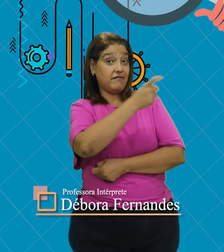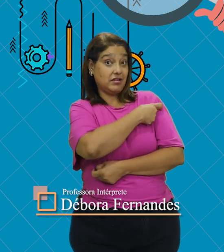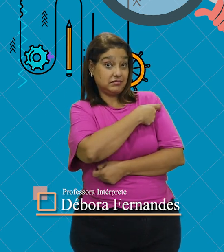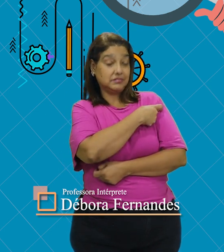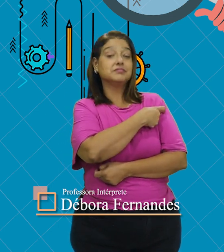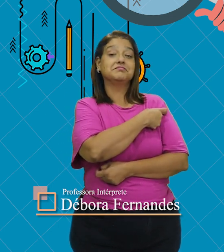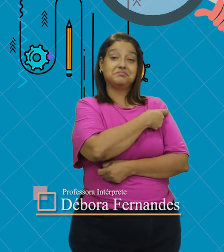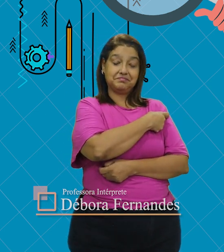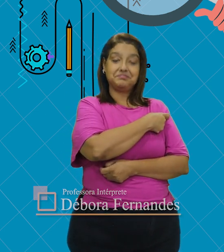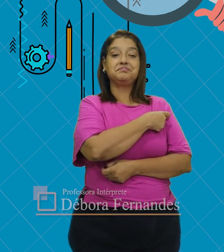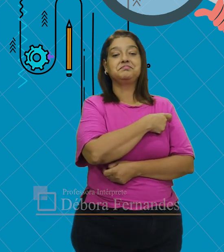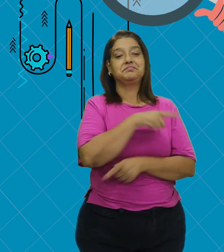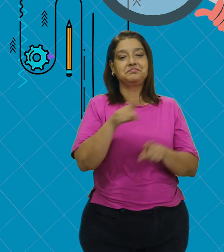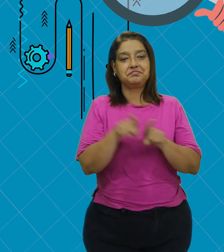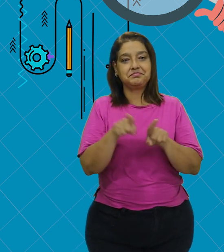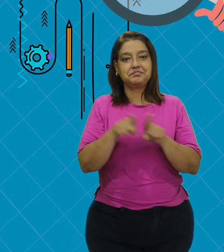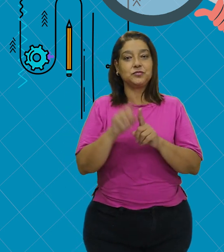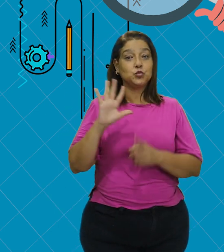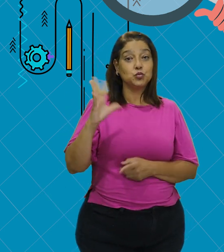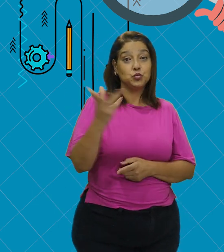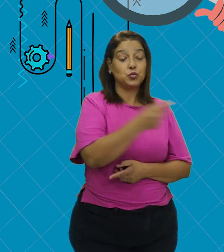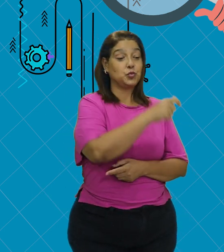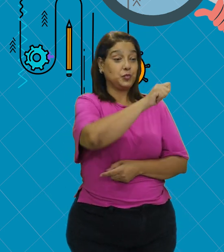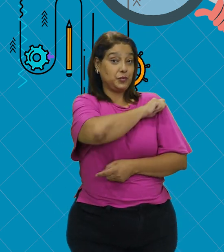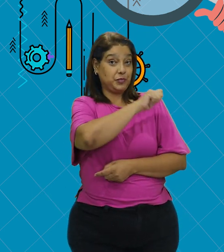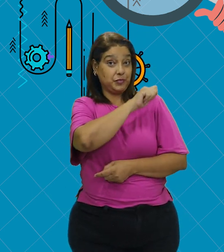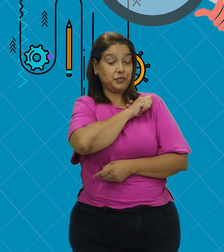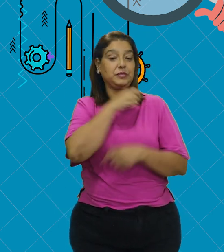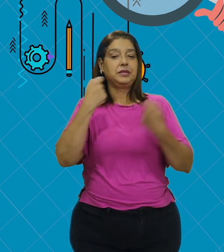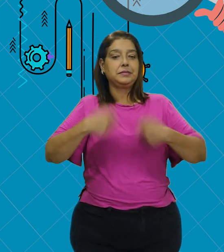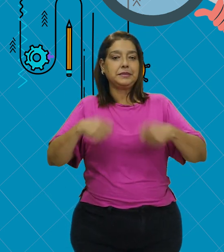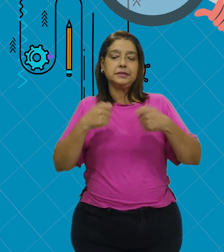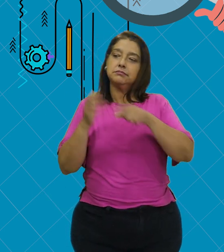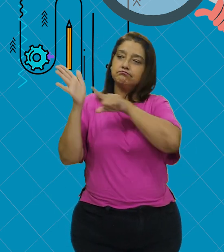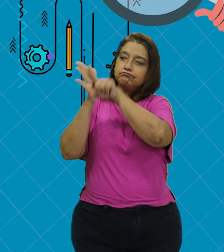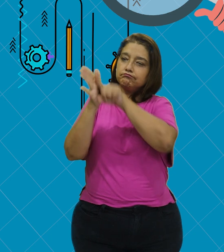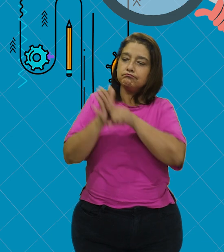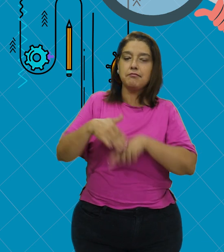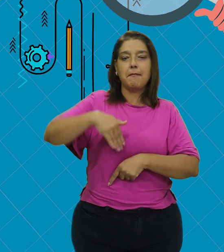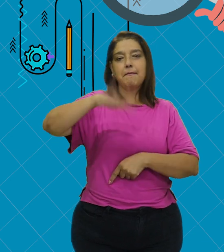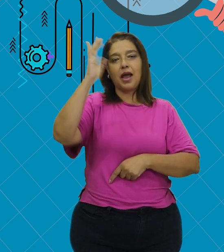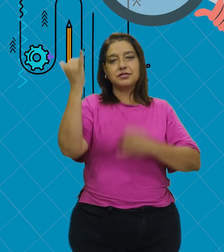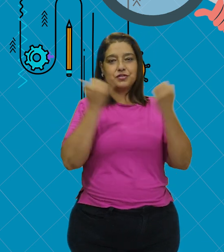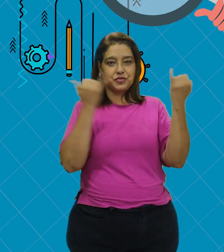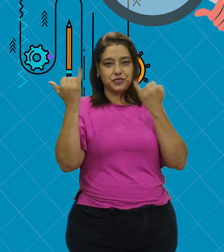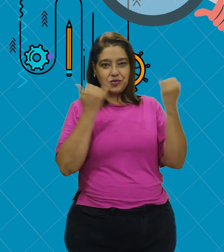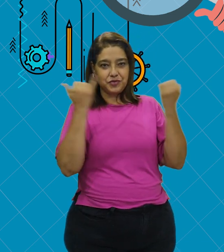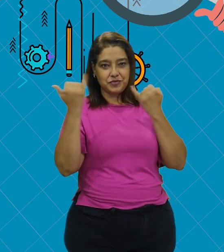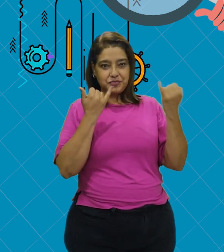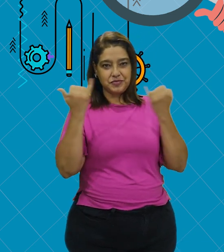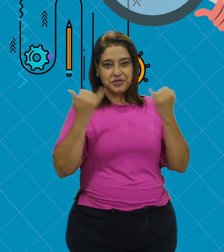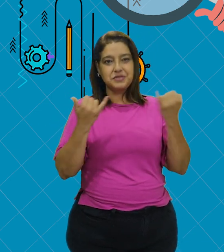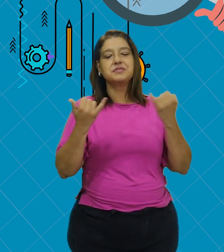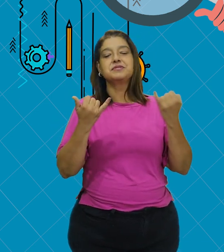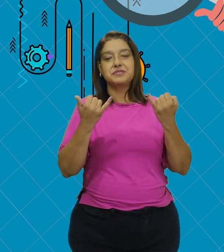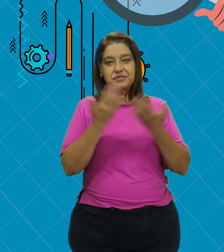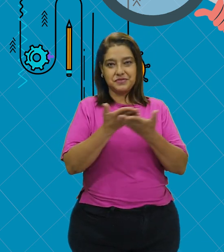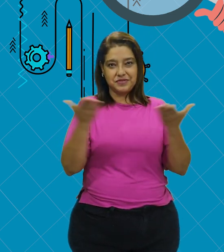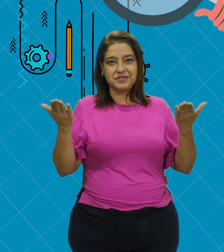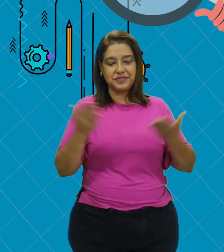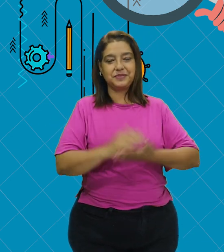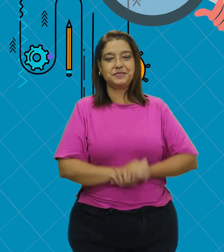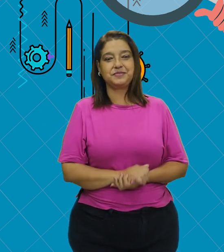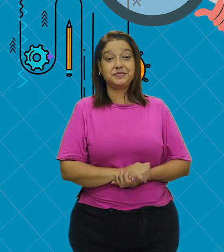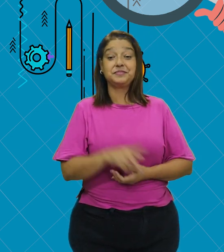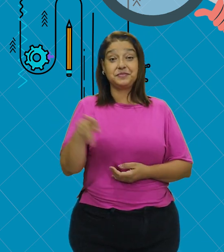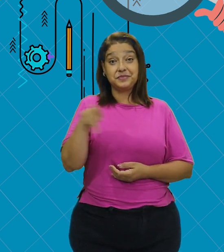vacina. Inicialmente, todos os estudantes buscarão mais informações sobre essa revolta. Após a pesquisa e o